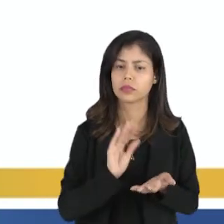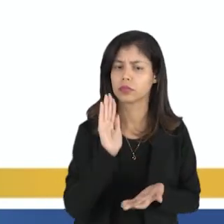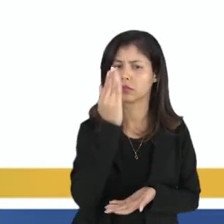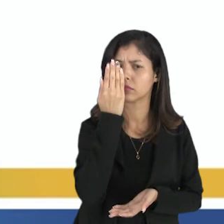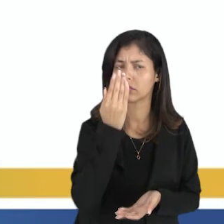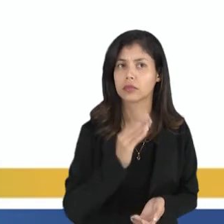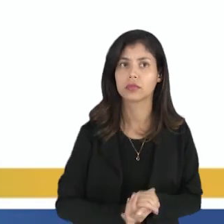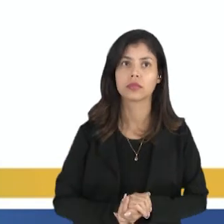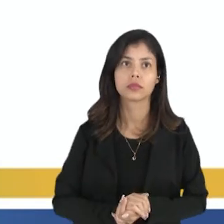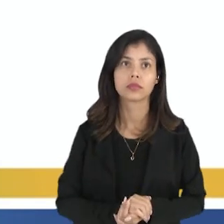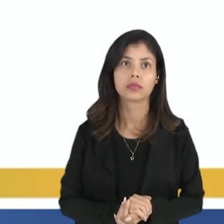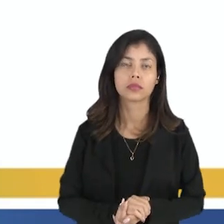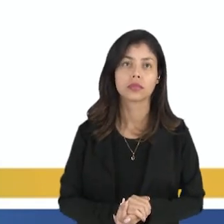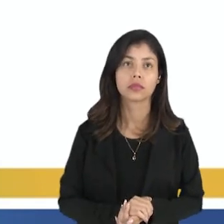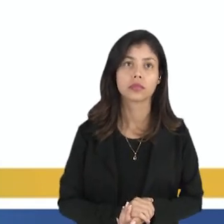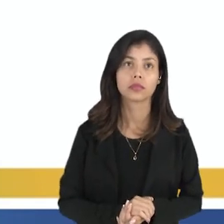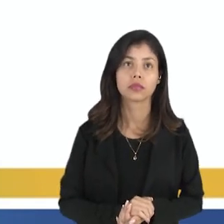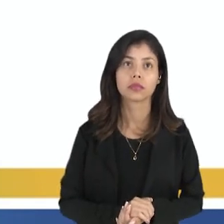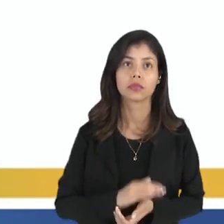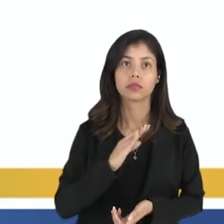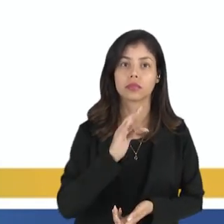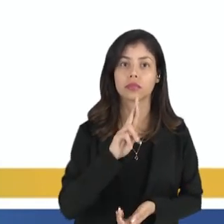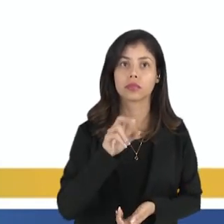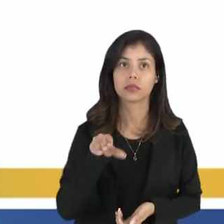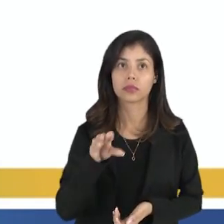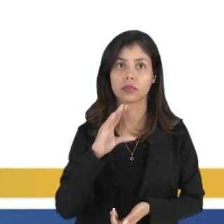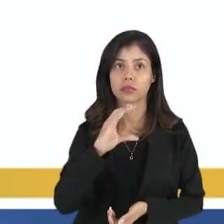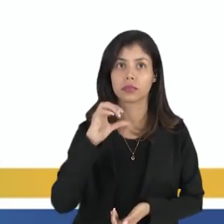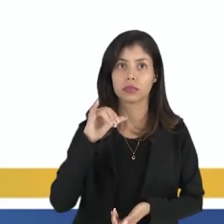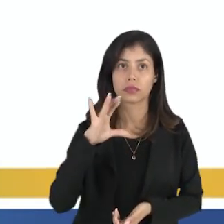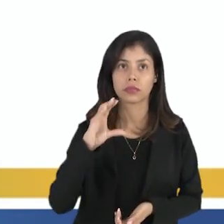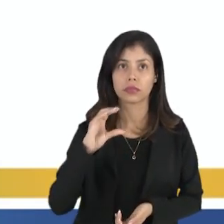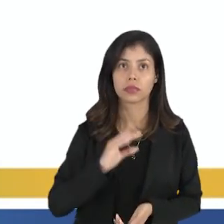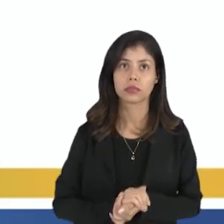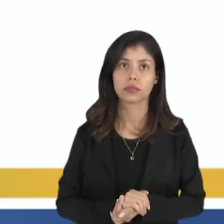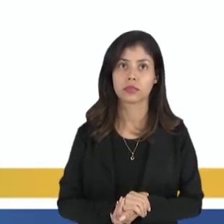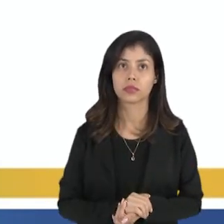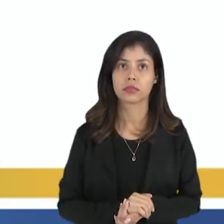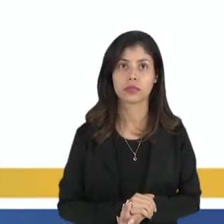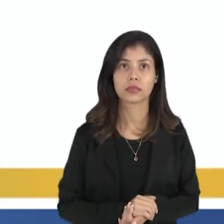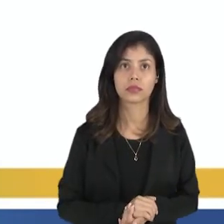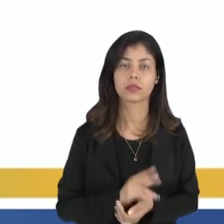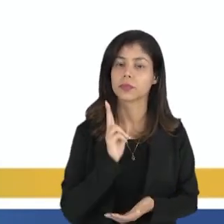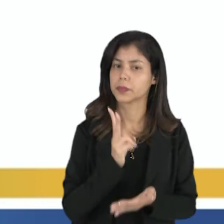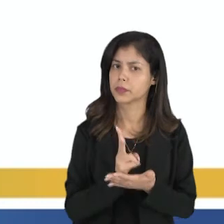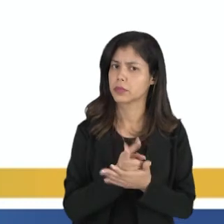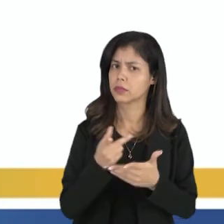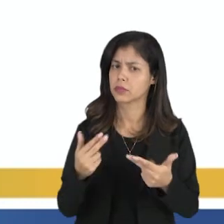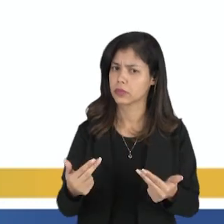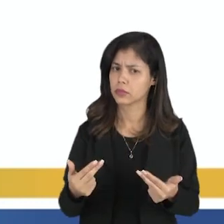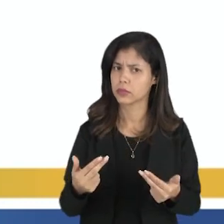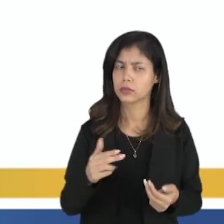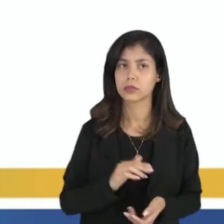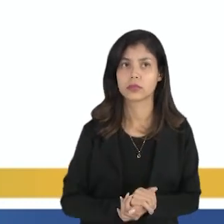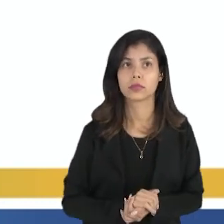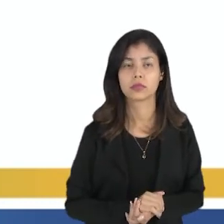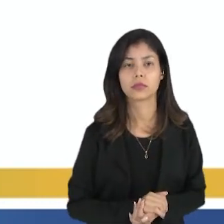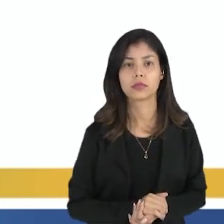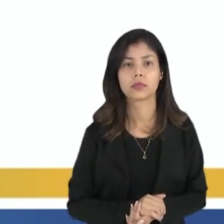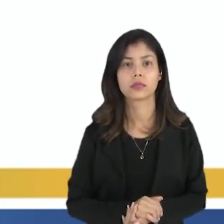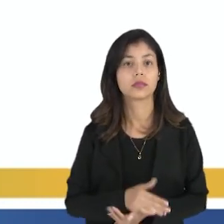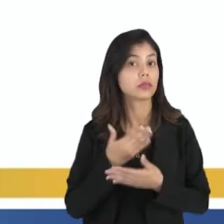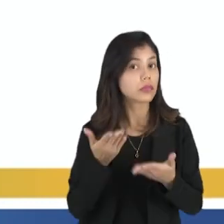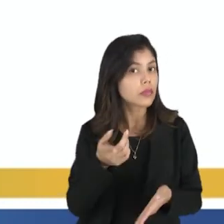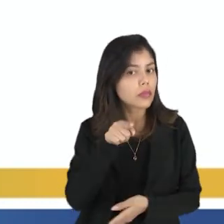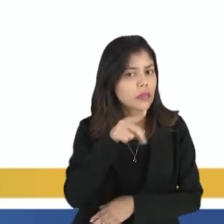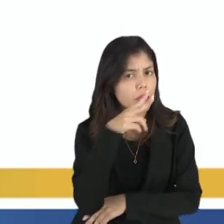ou falso? E a terceira diz: cartoon e comic strip são a mesma coisa.